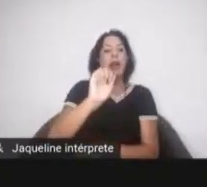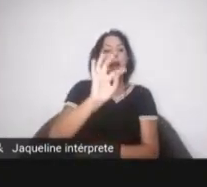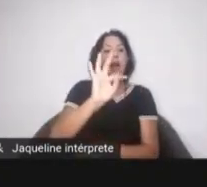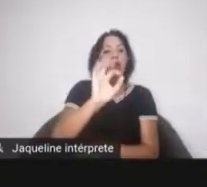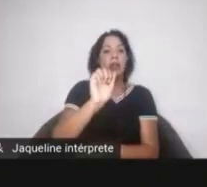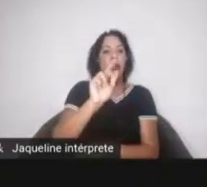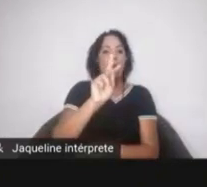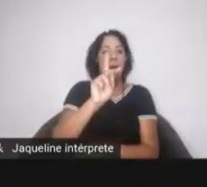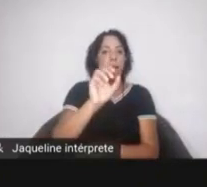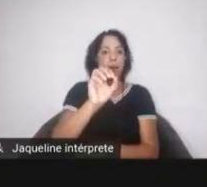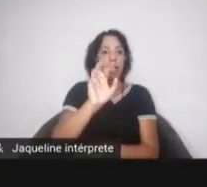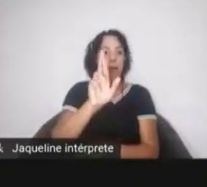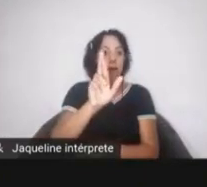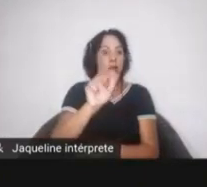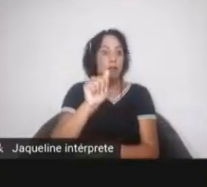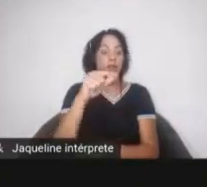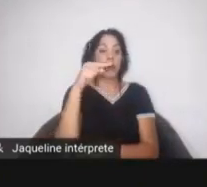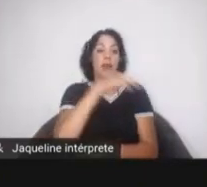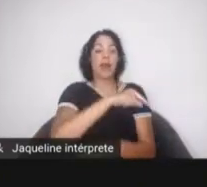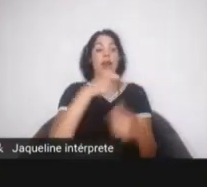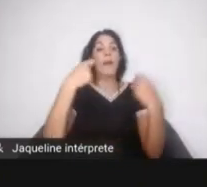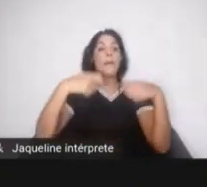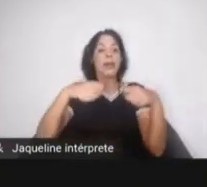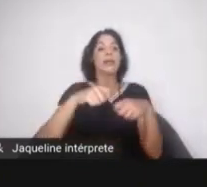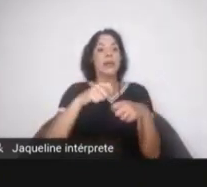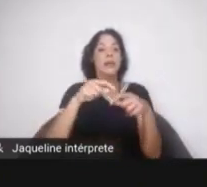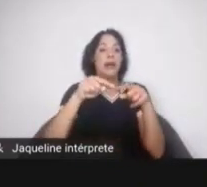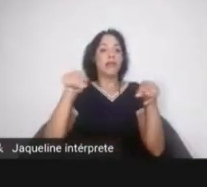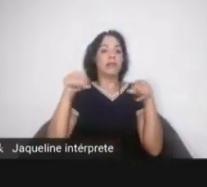ela precisa ficar numa sala isolada,